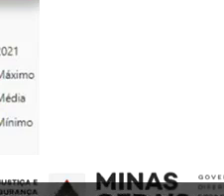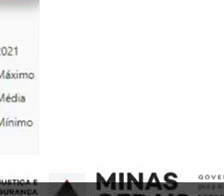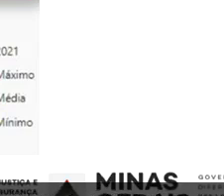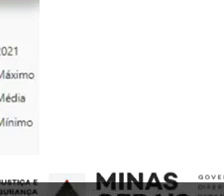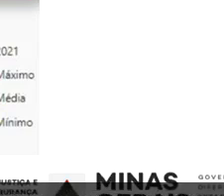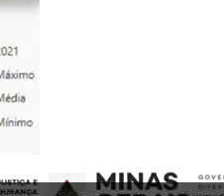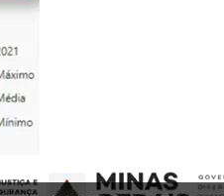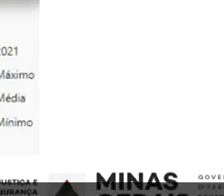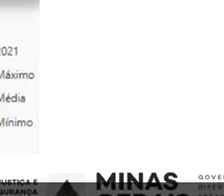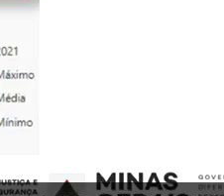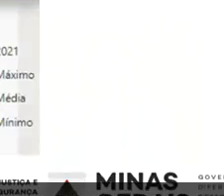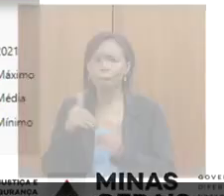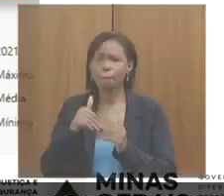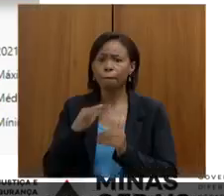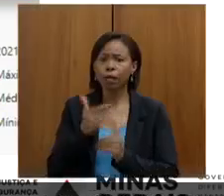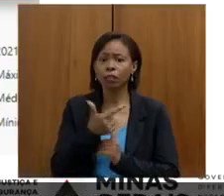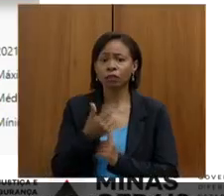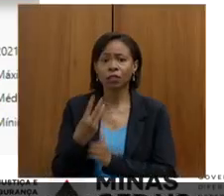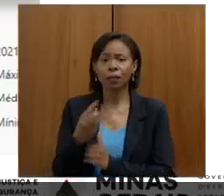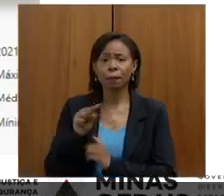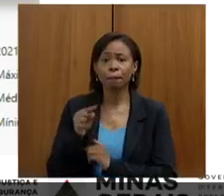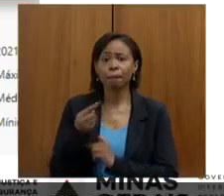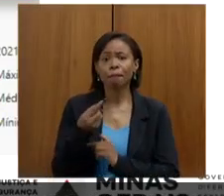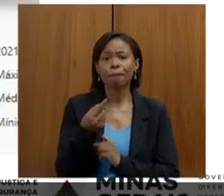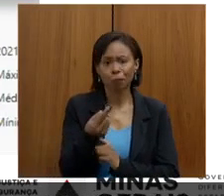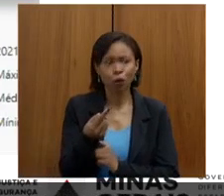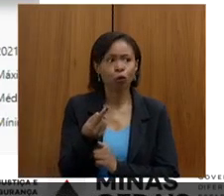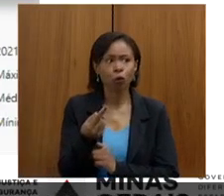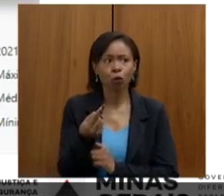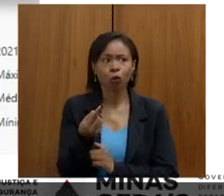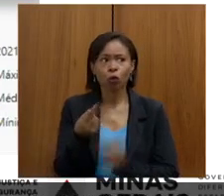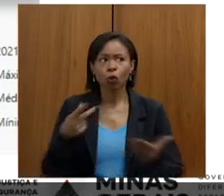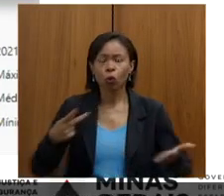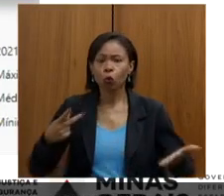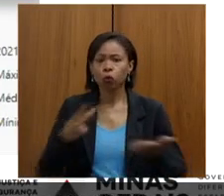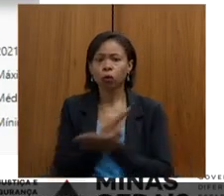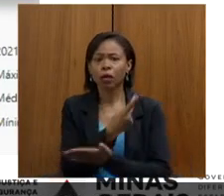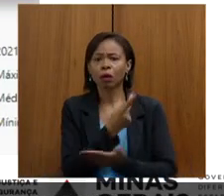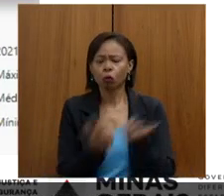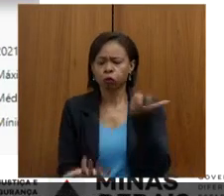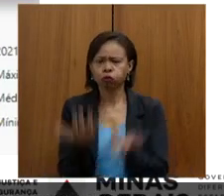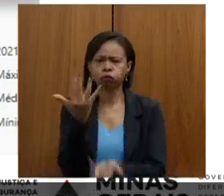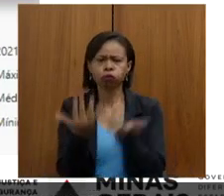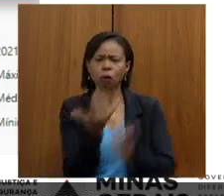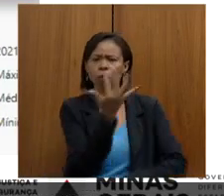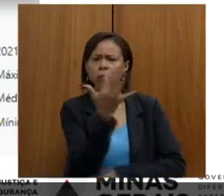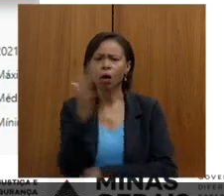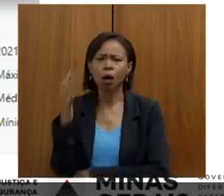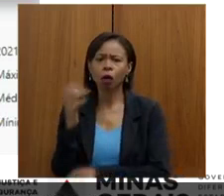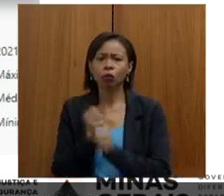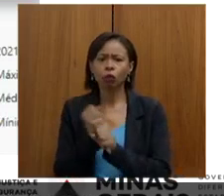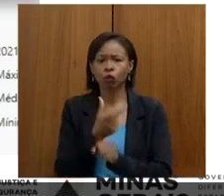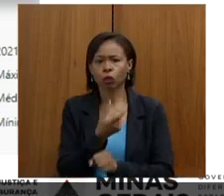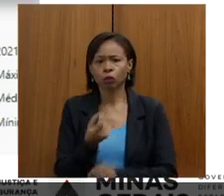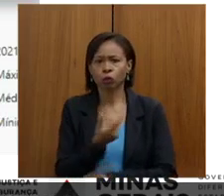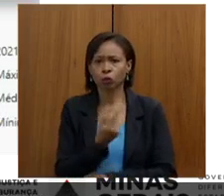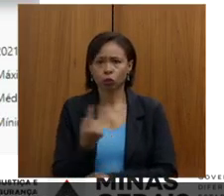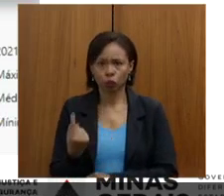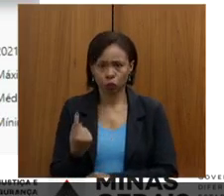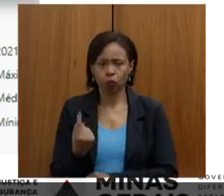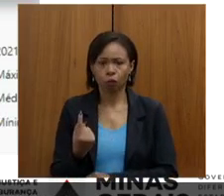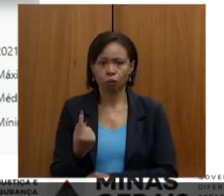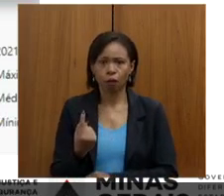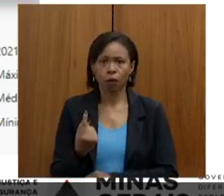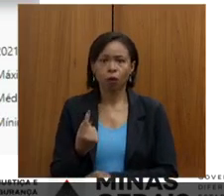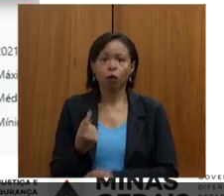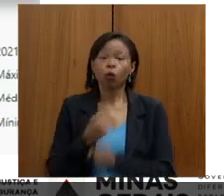mais de 23 mil ocorrências de incêndio em vegetação em 2021 no